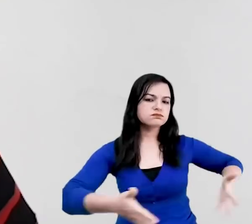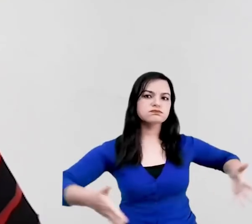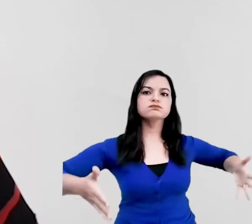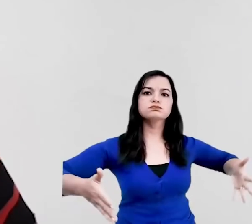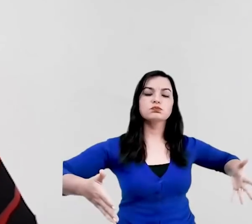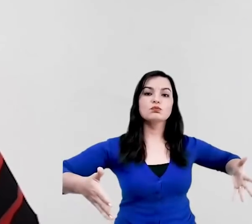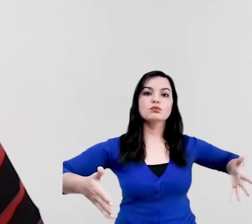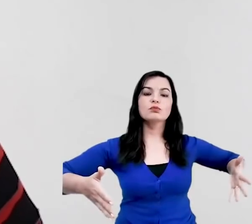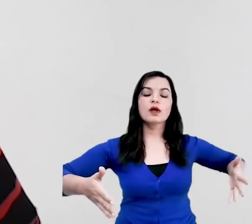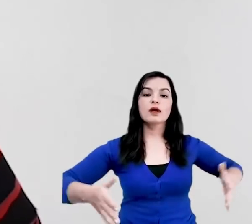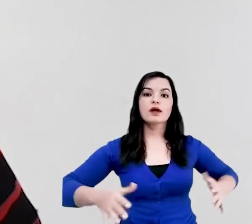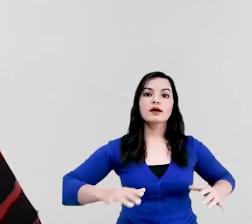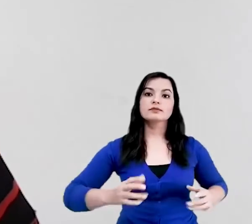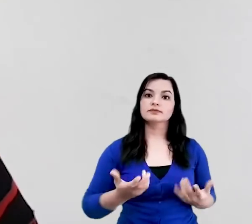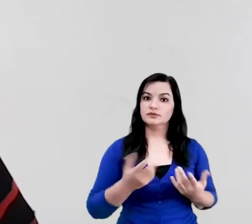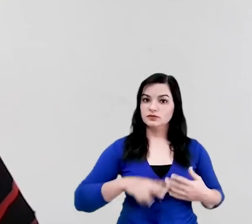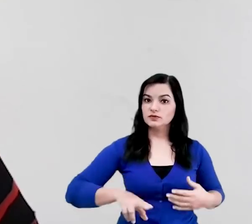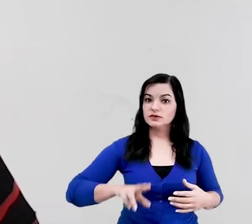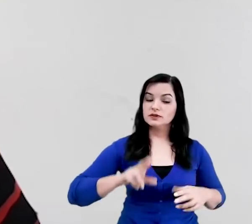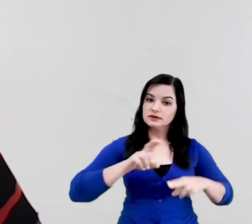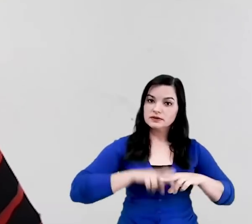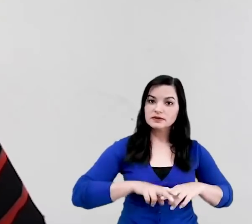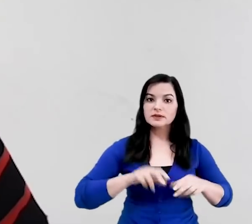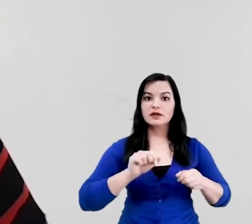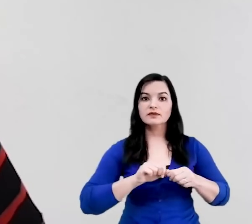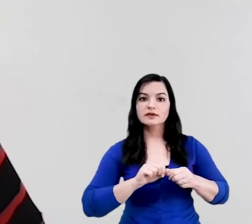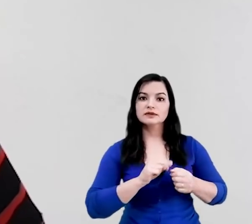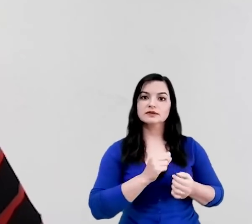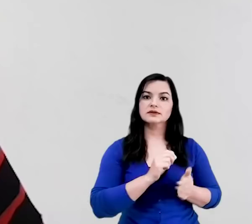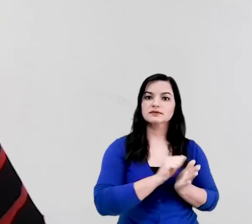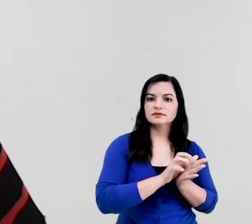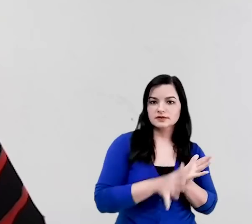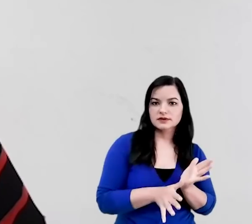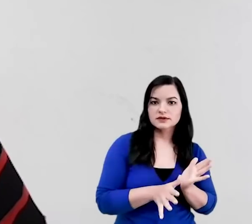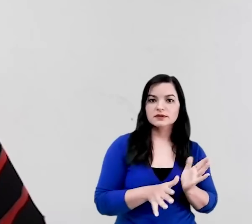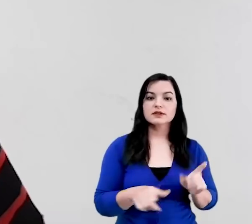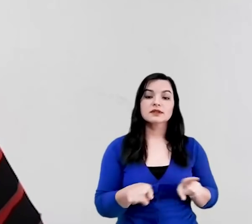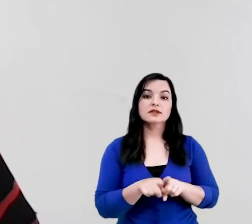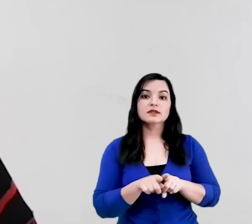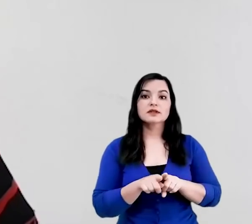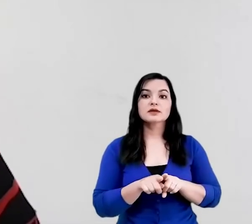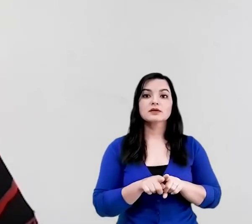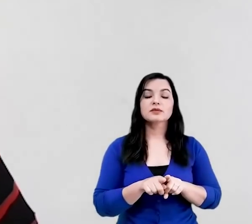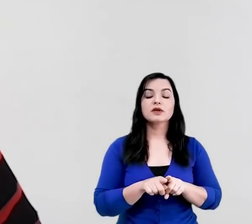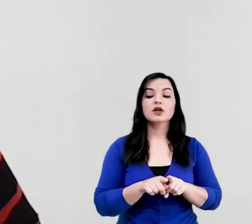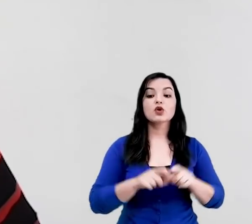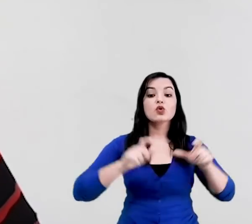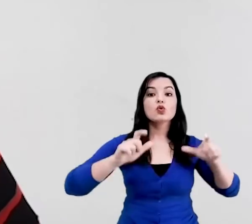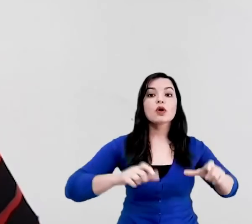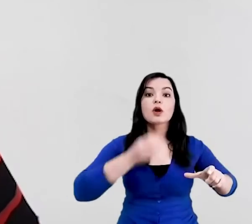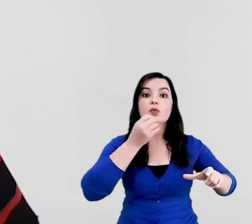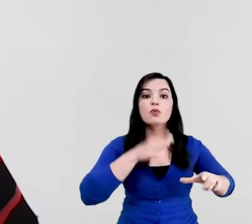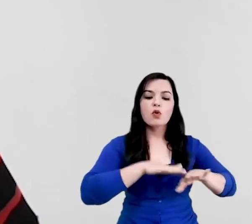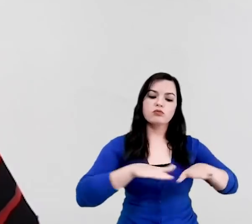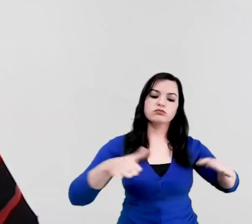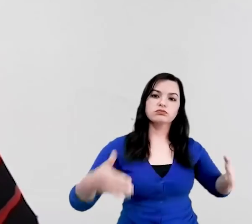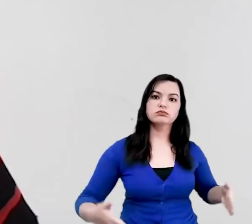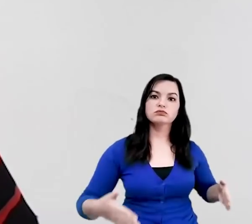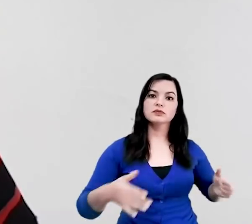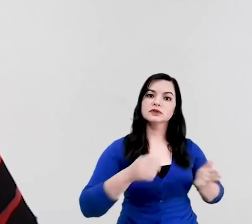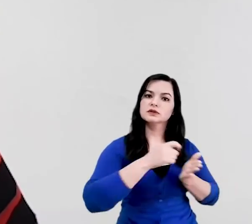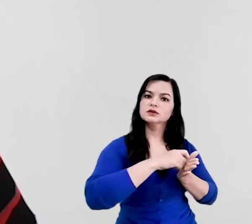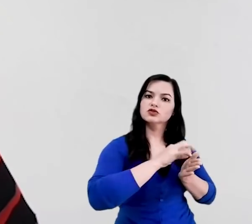mais movimento e também um espaço adequado para que você possa fazer os seus registros nas atividades que